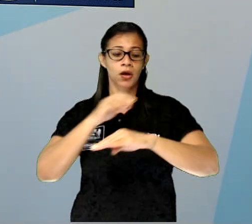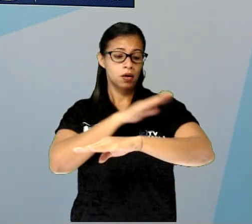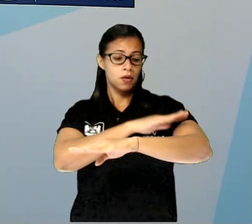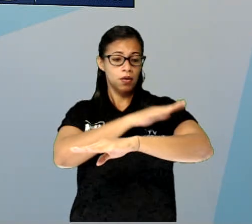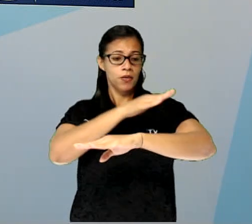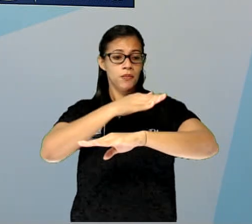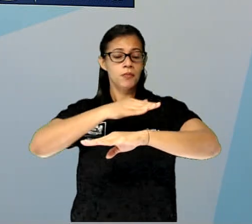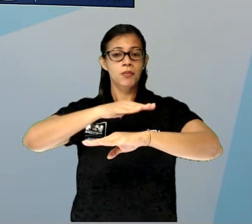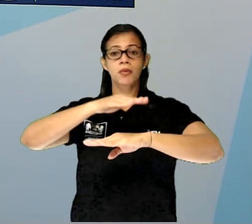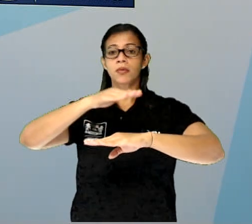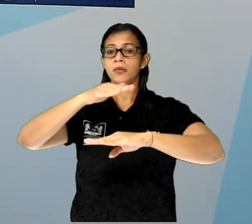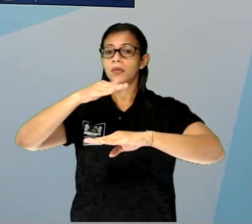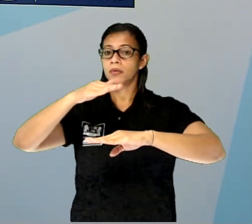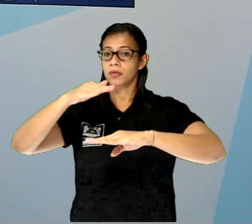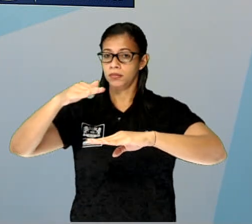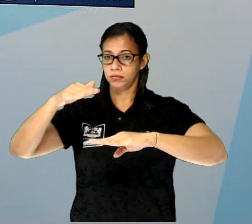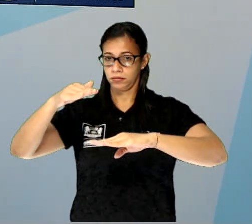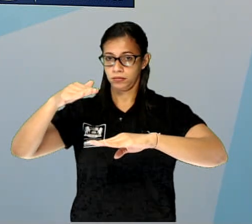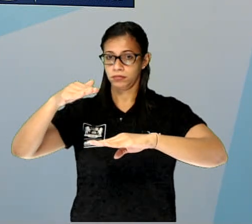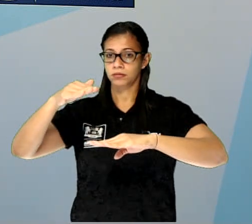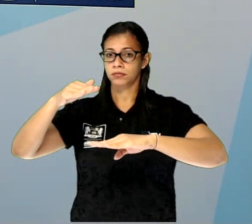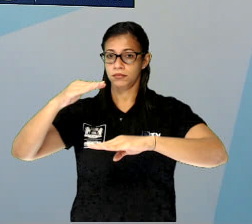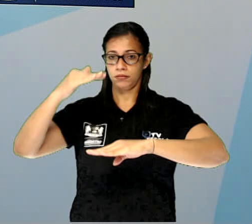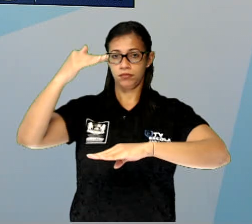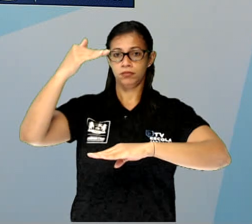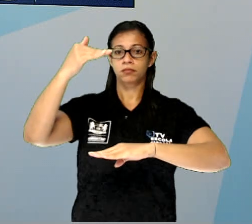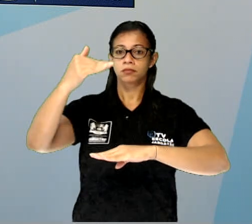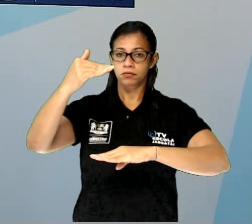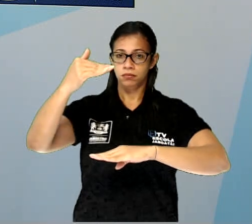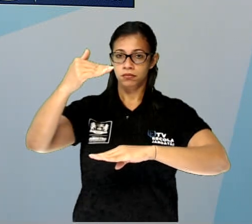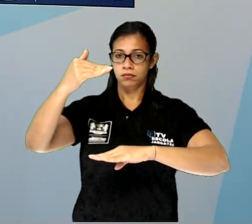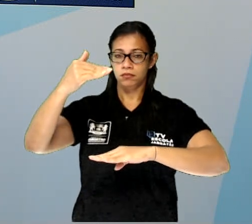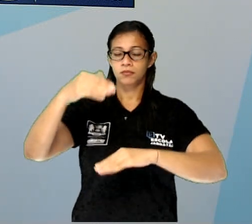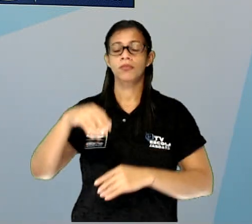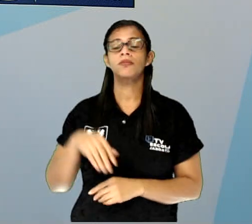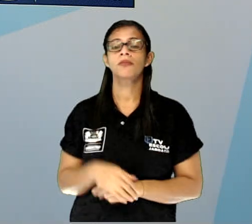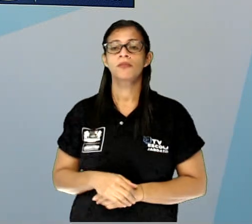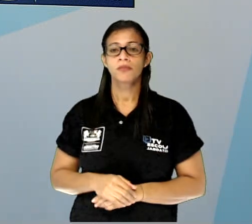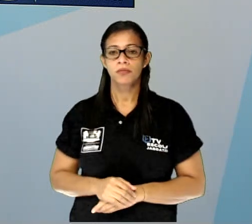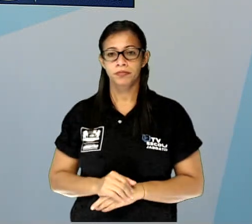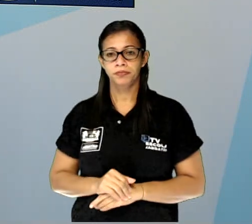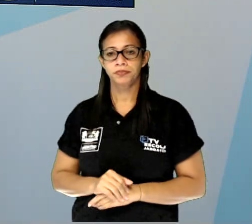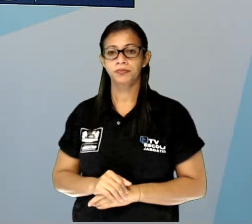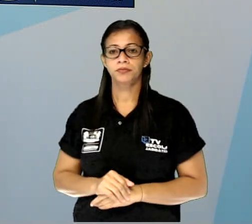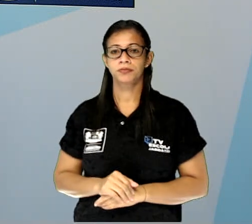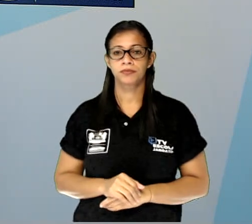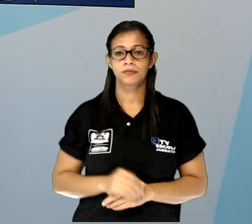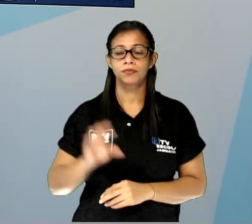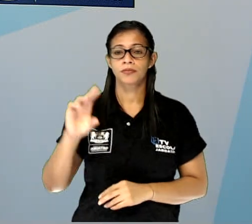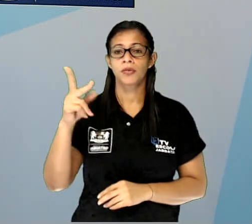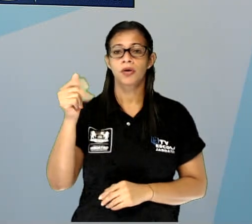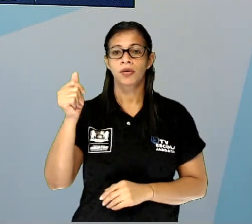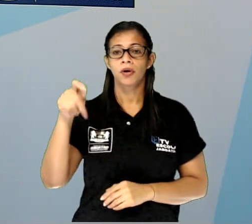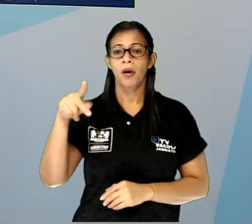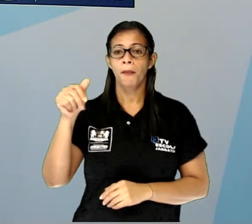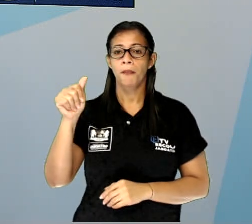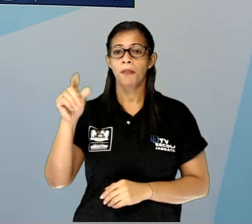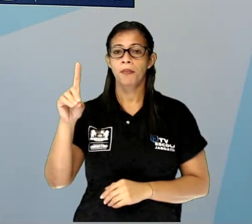Planaltos, áreas mais elevadas que as planícies. Chapadas, acima de 600